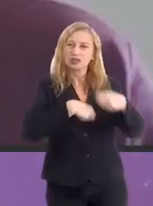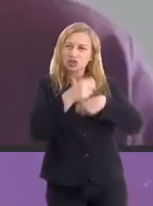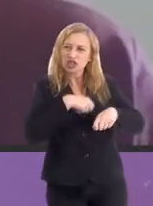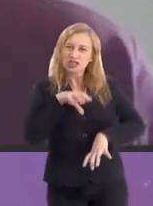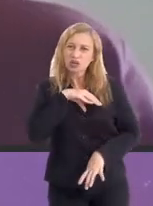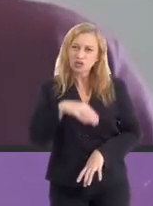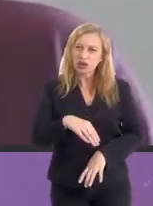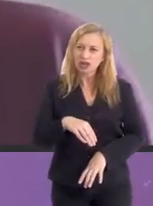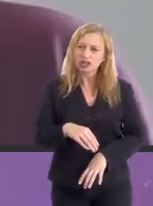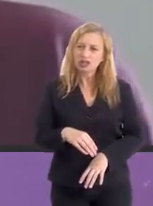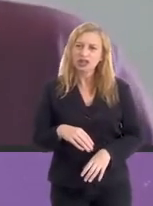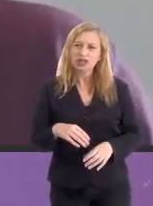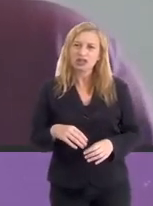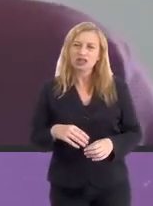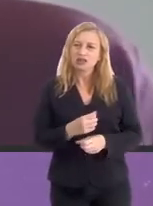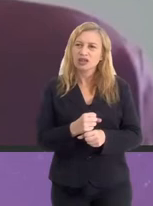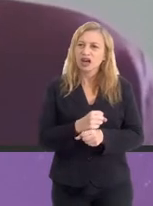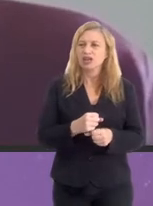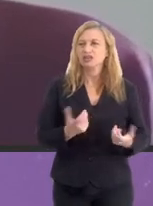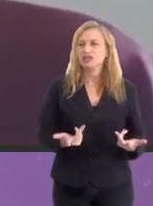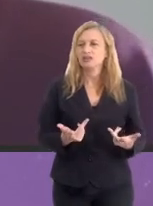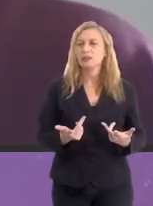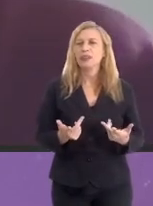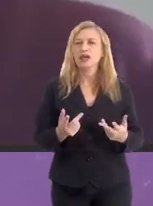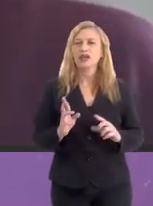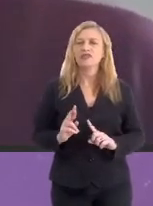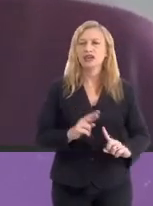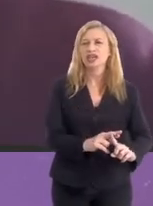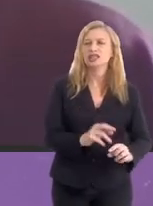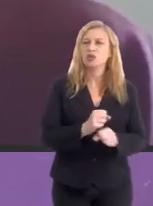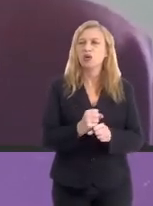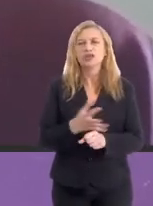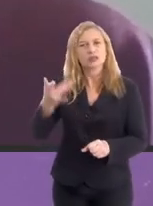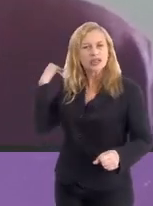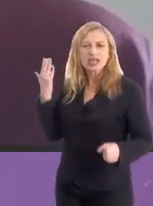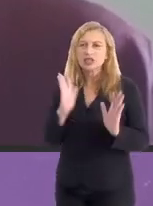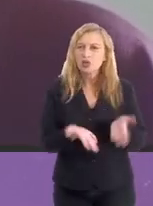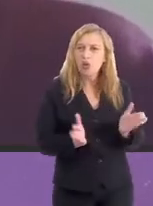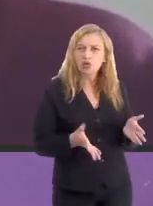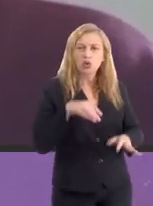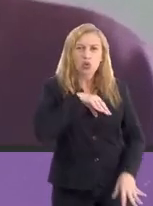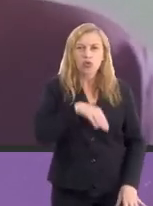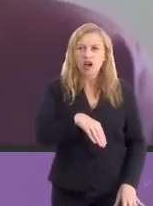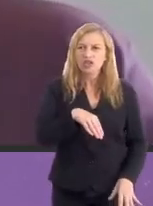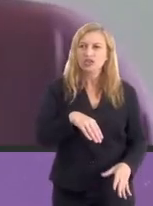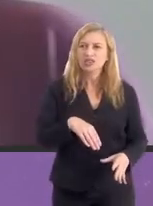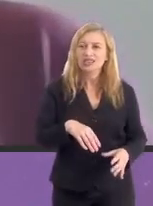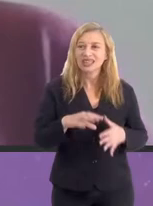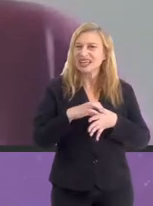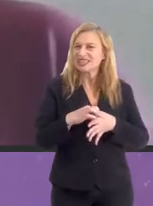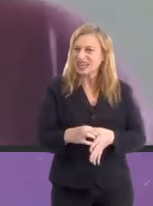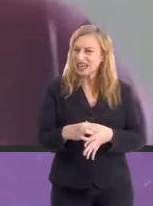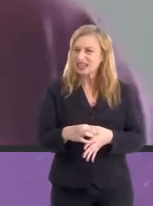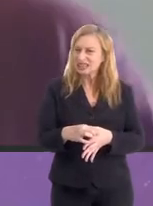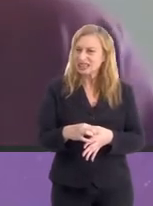da dinastia acontecido no Vasco pelo menos quatro décadas e meia tem com que se refletisse Athena do passado e se reflete hoje é o Vasco